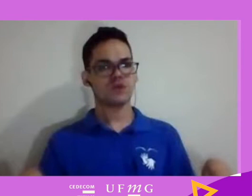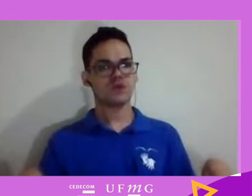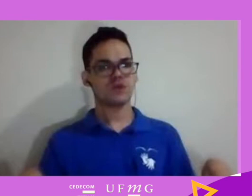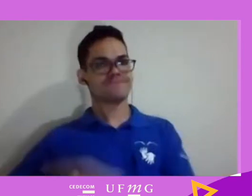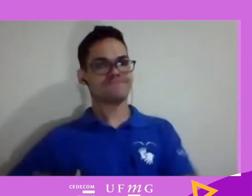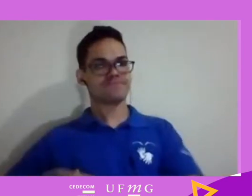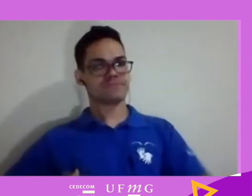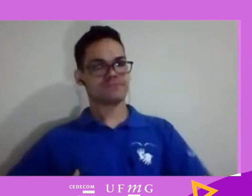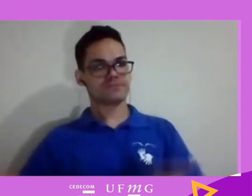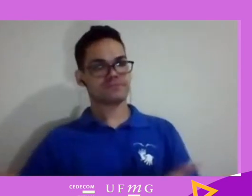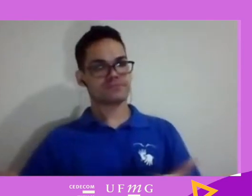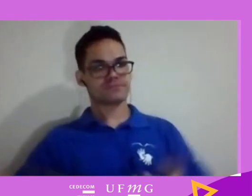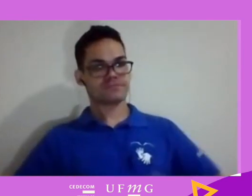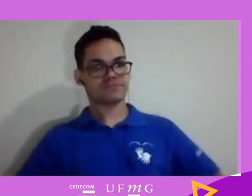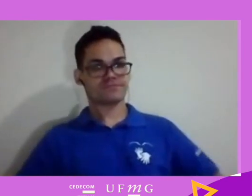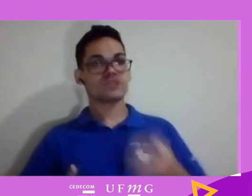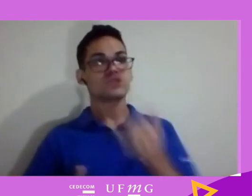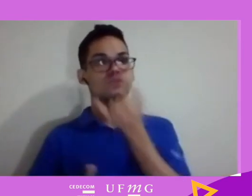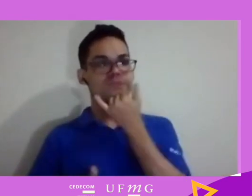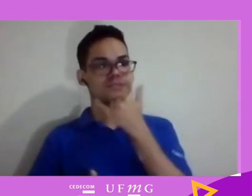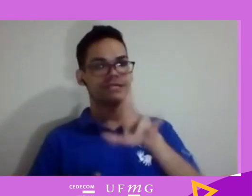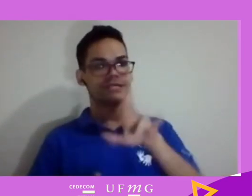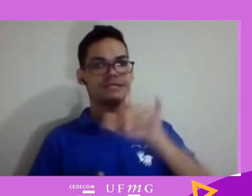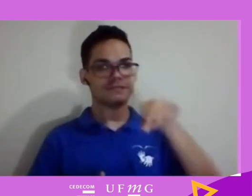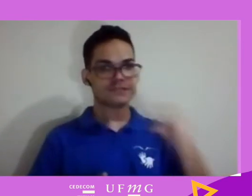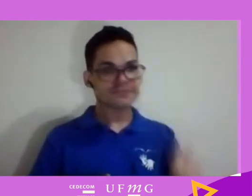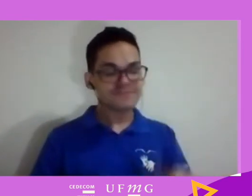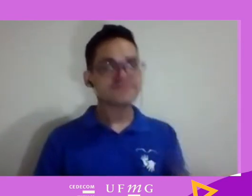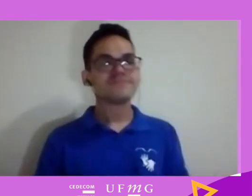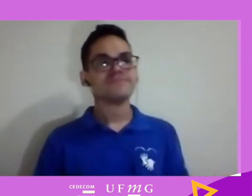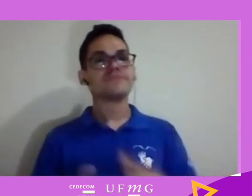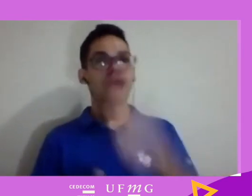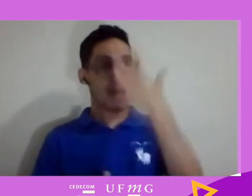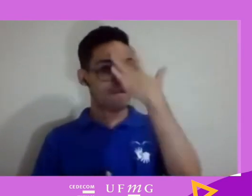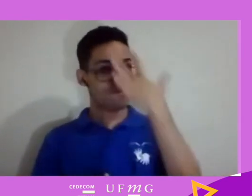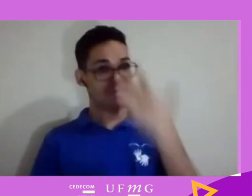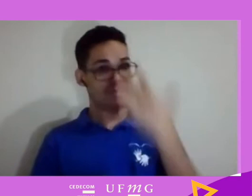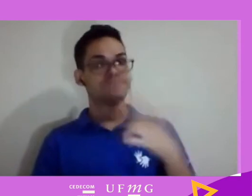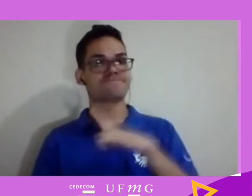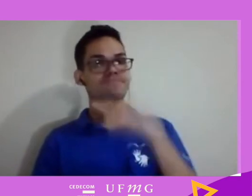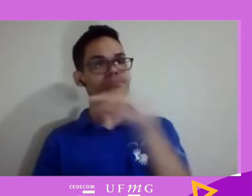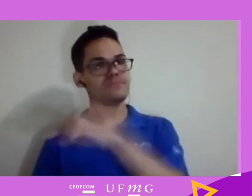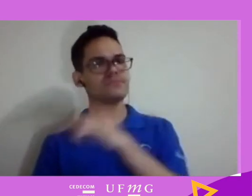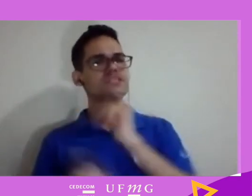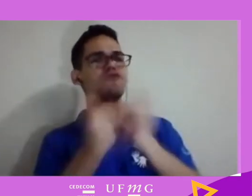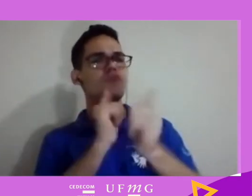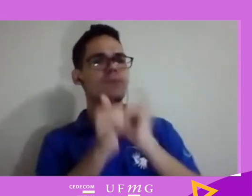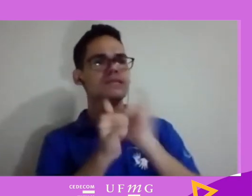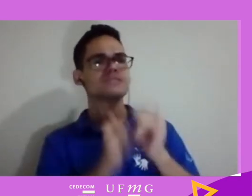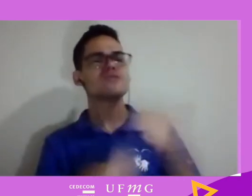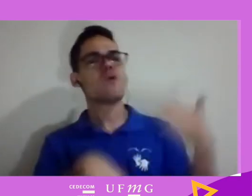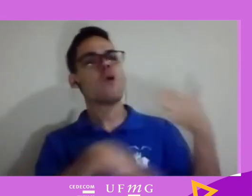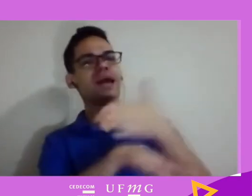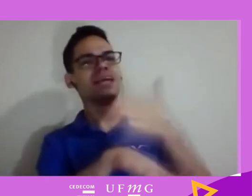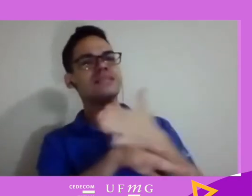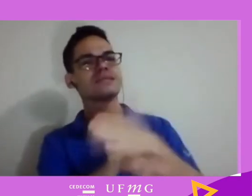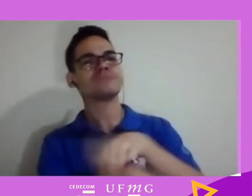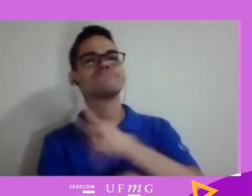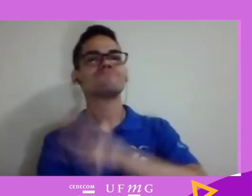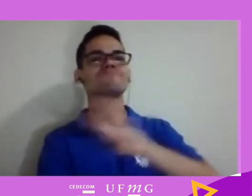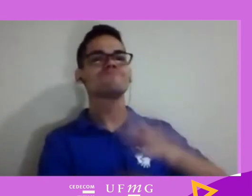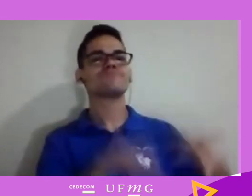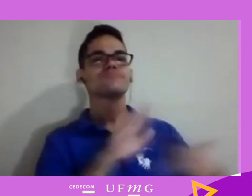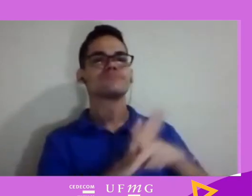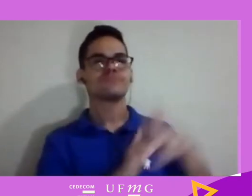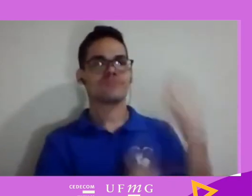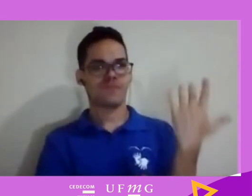na manhã dessa quinta. O velório vai ser amanhã, então quem quiser mais informações, dá uma olhada lá no portal UFMG. E aqui a gente